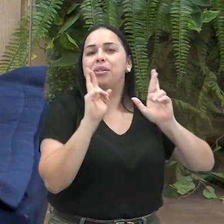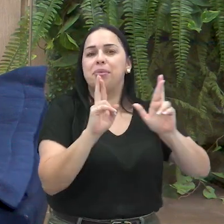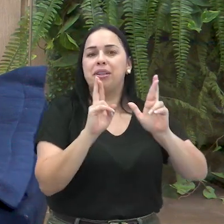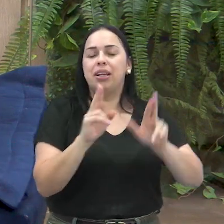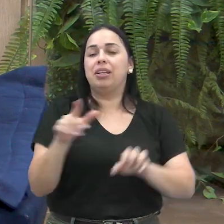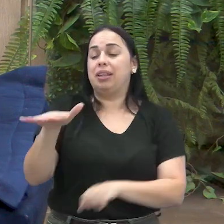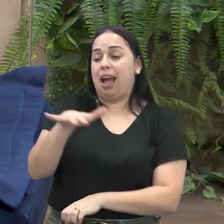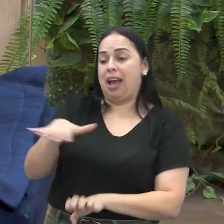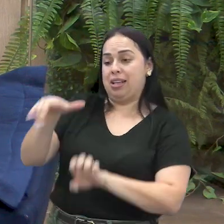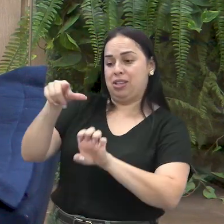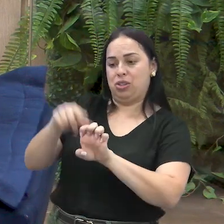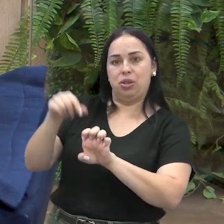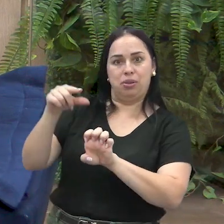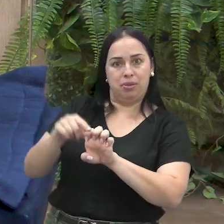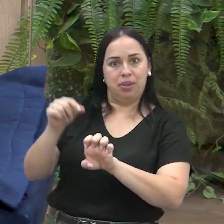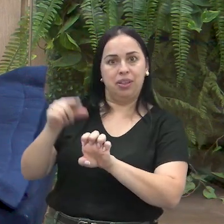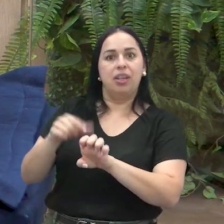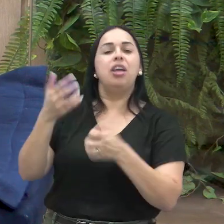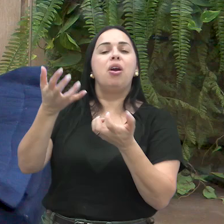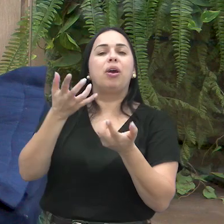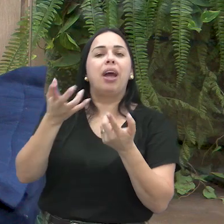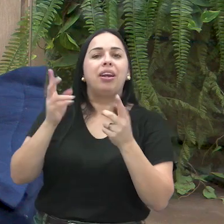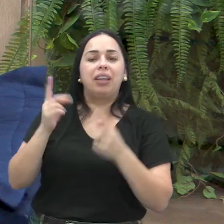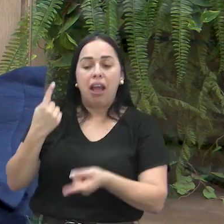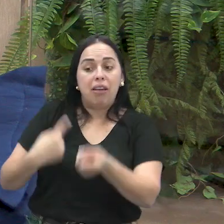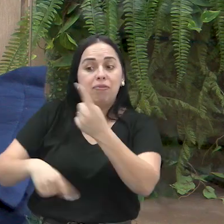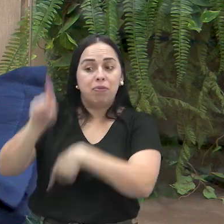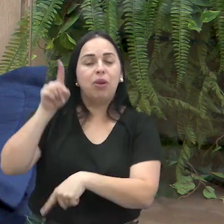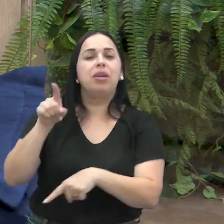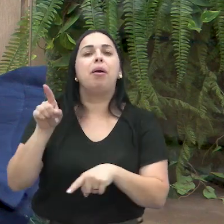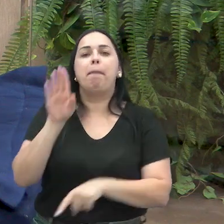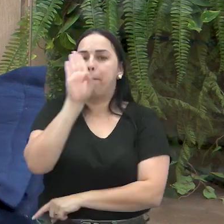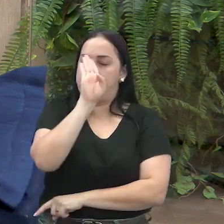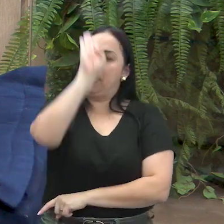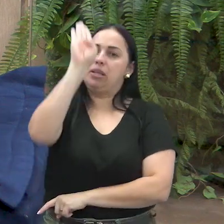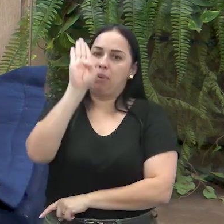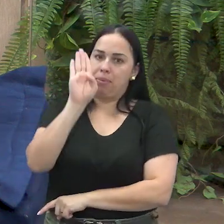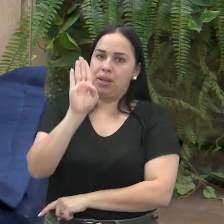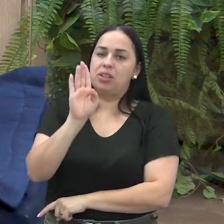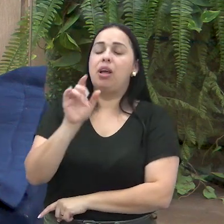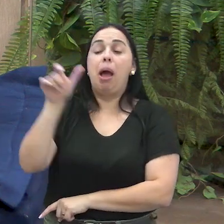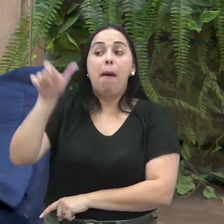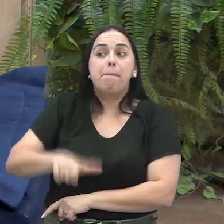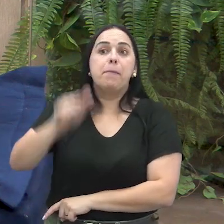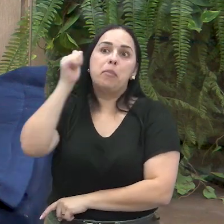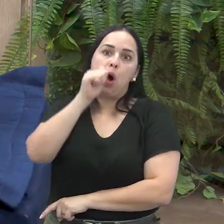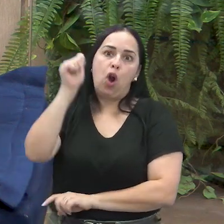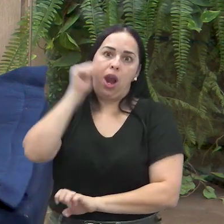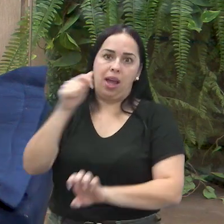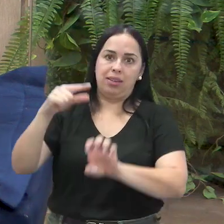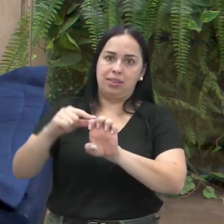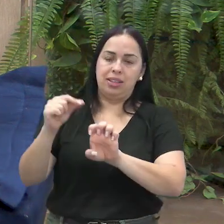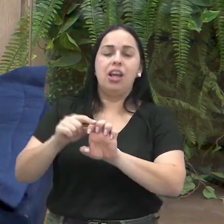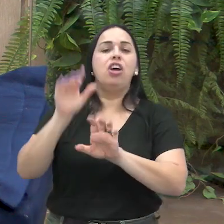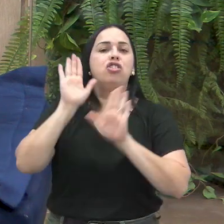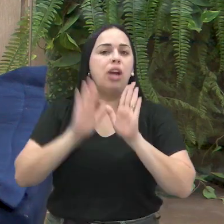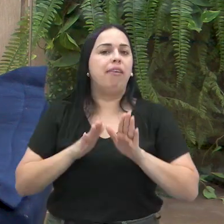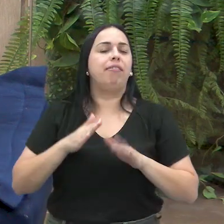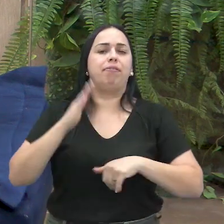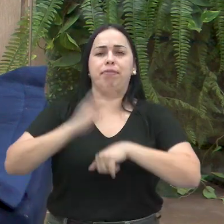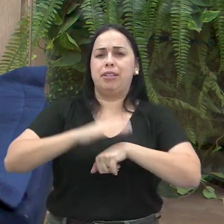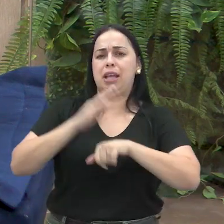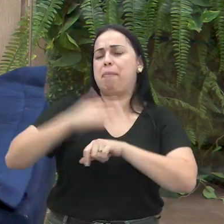posso esquecer do empreendedorismo. A gente foca muito pela evolução do empreendedorismo, principalmente do empreendedorismo feminino, que a gente já fez